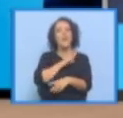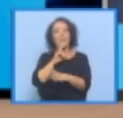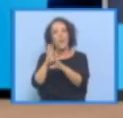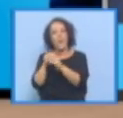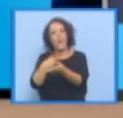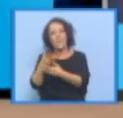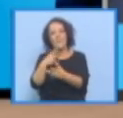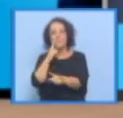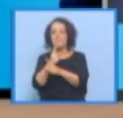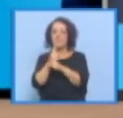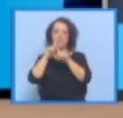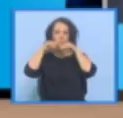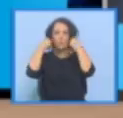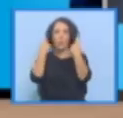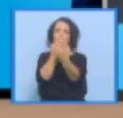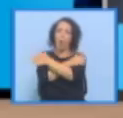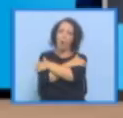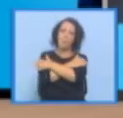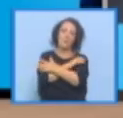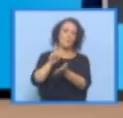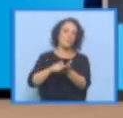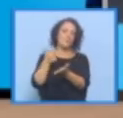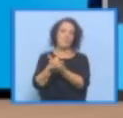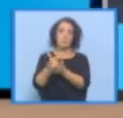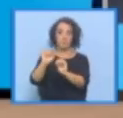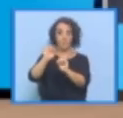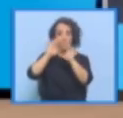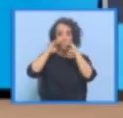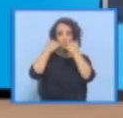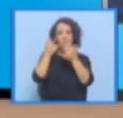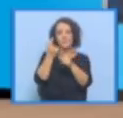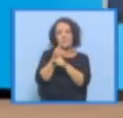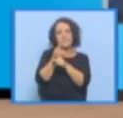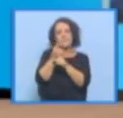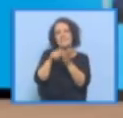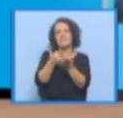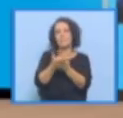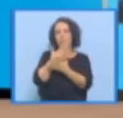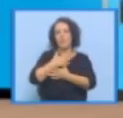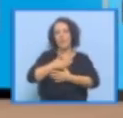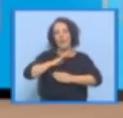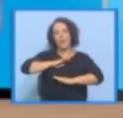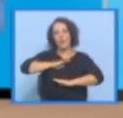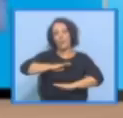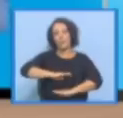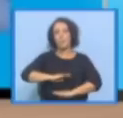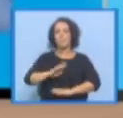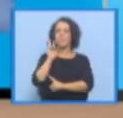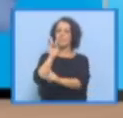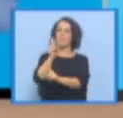o abraço, quer dizer, e era sempre um sorriso reconfortante, um abraço reconfortante. Era a mesma